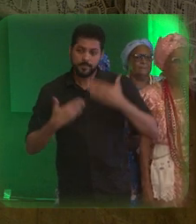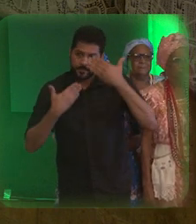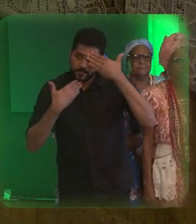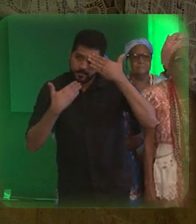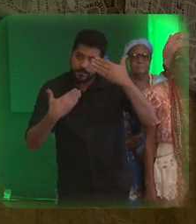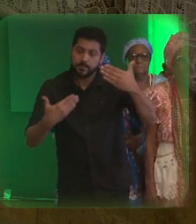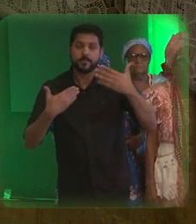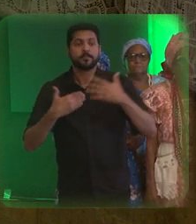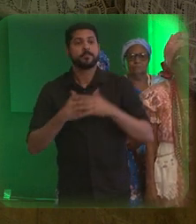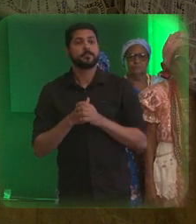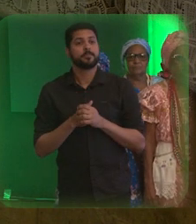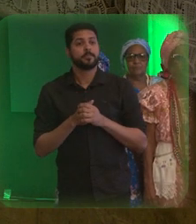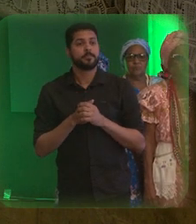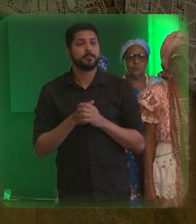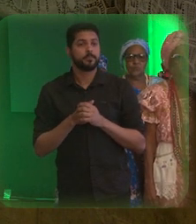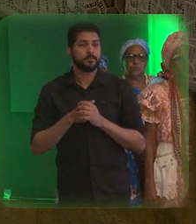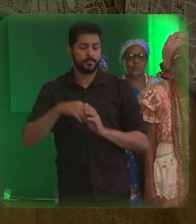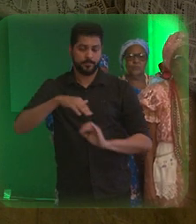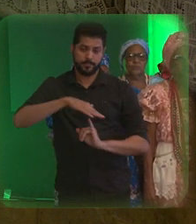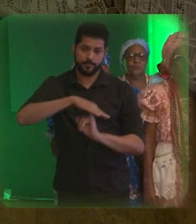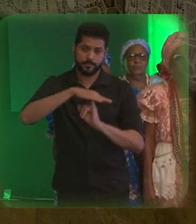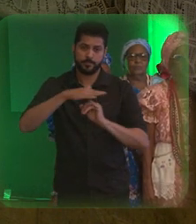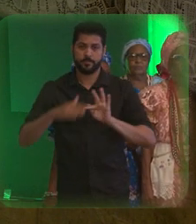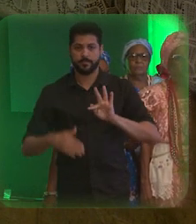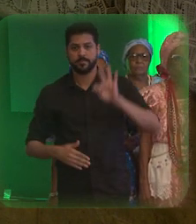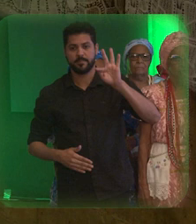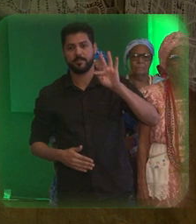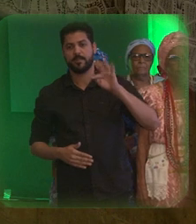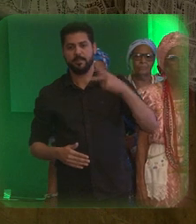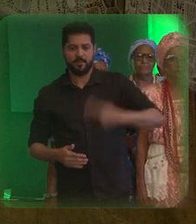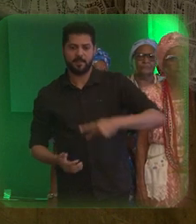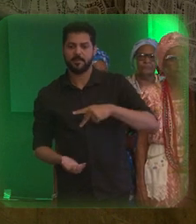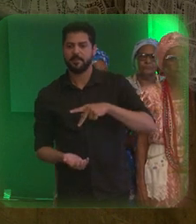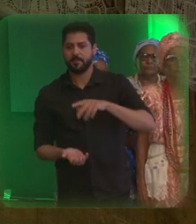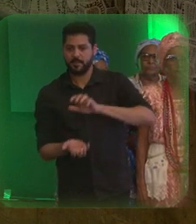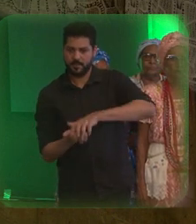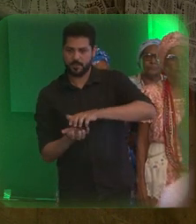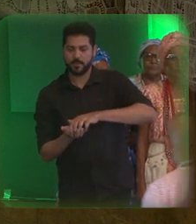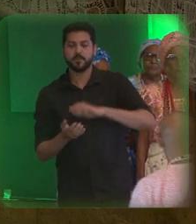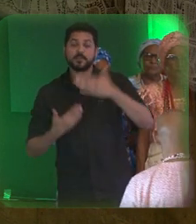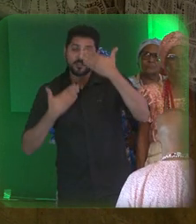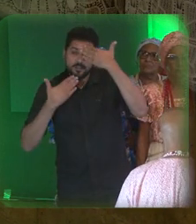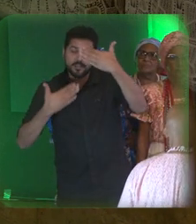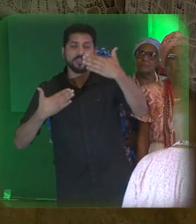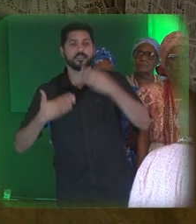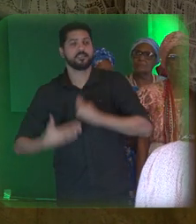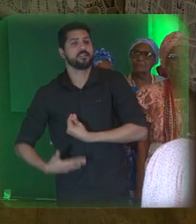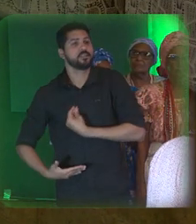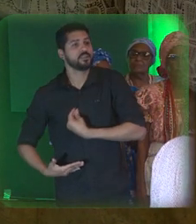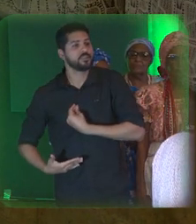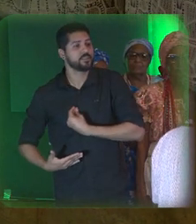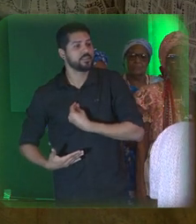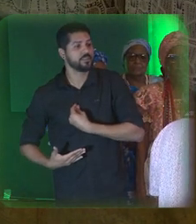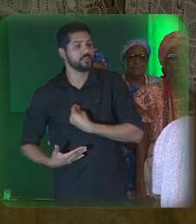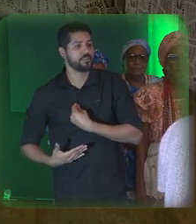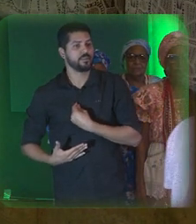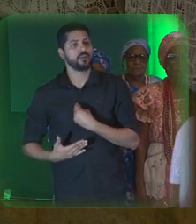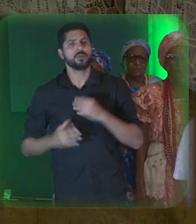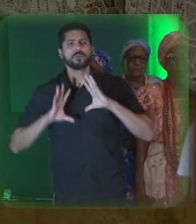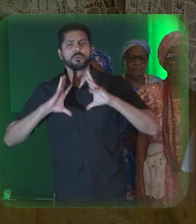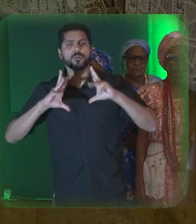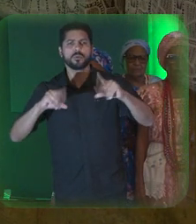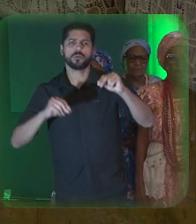Agradecimentos. O Instituto Federal de Pernambuco e o Governo do Estado de Pernambuco agradecem pela presença das gestoras e